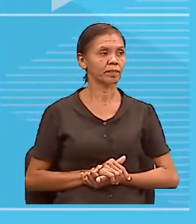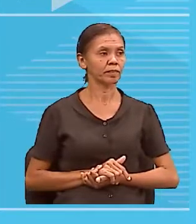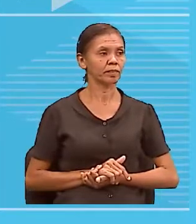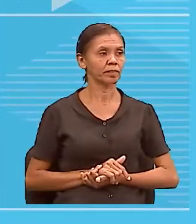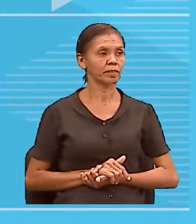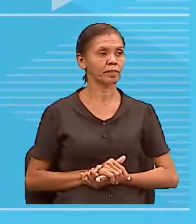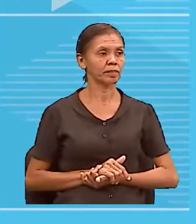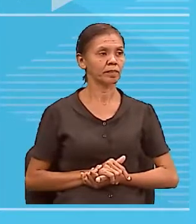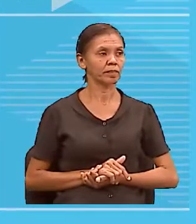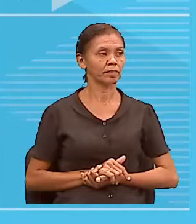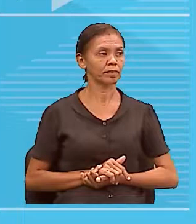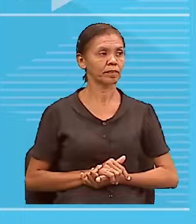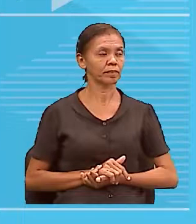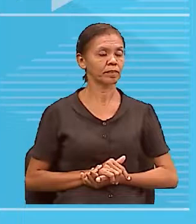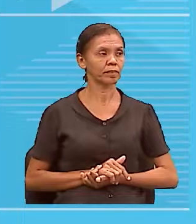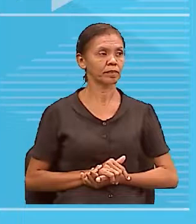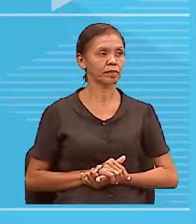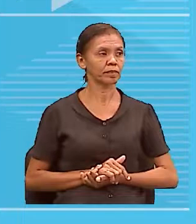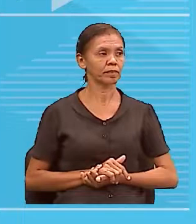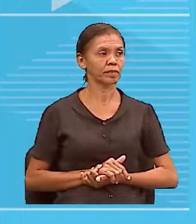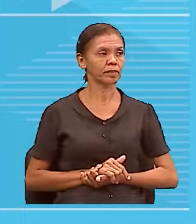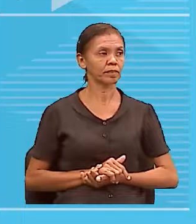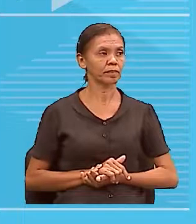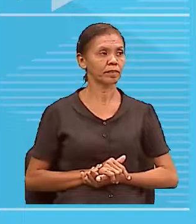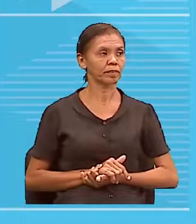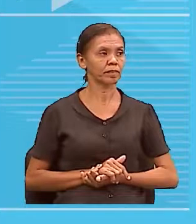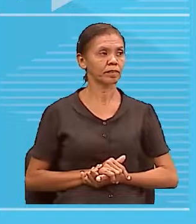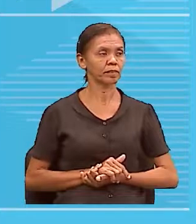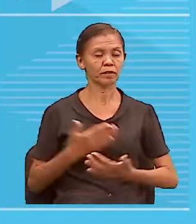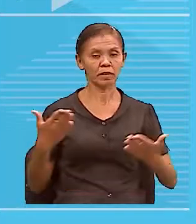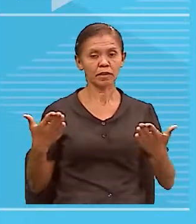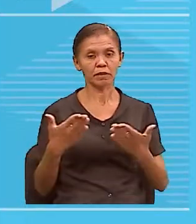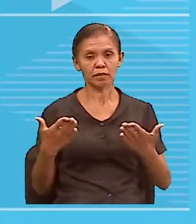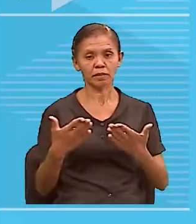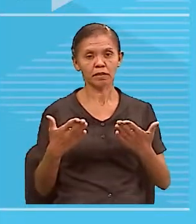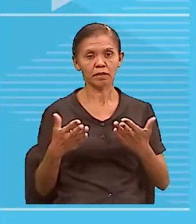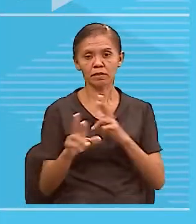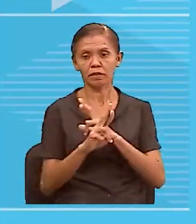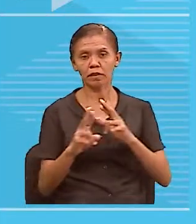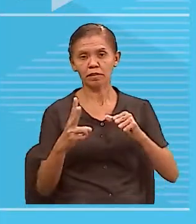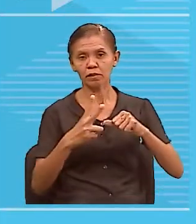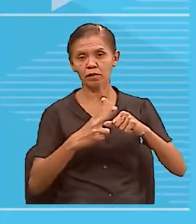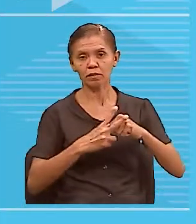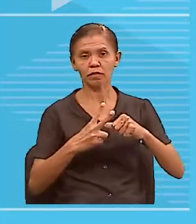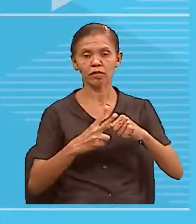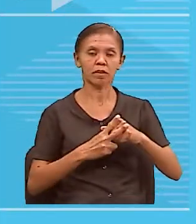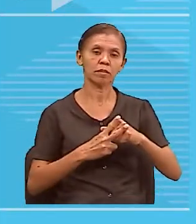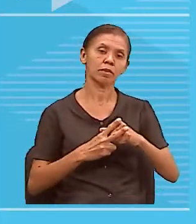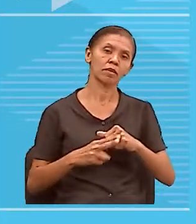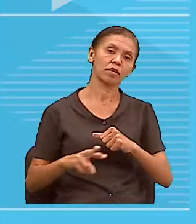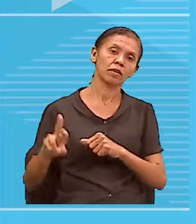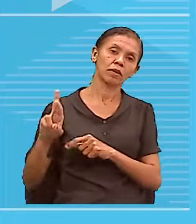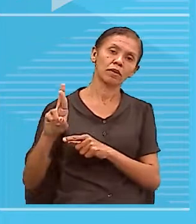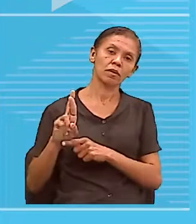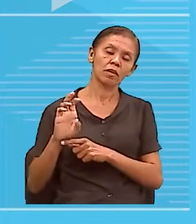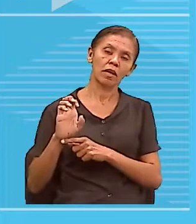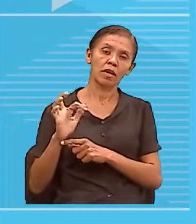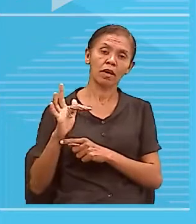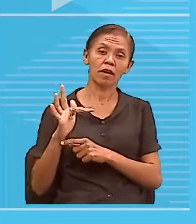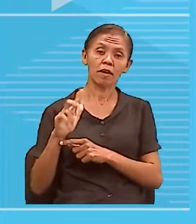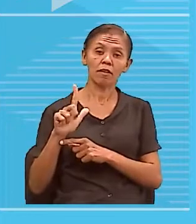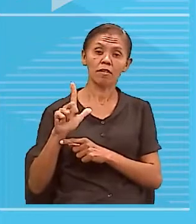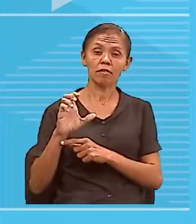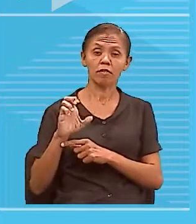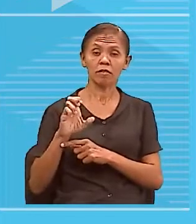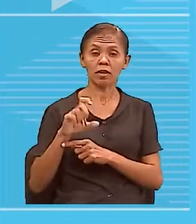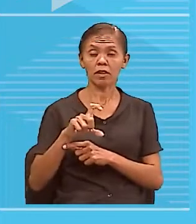e aqui eu vou falar sobre verbo reflexivo veja que eu falo sobre a gramática